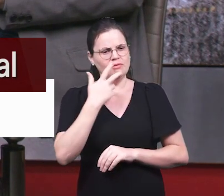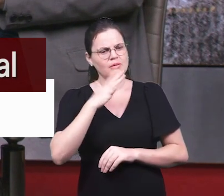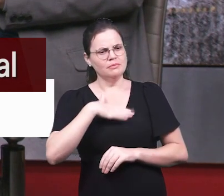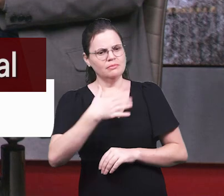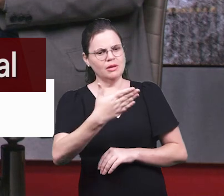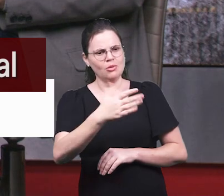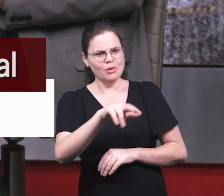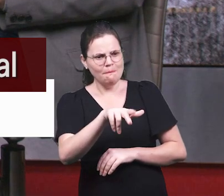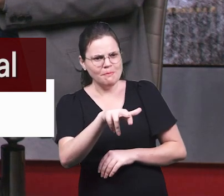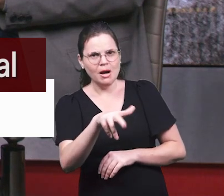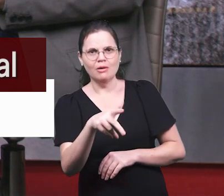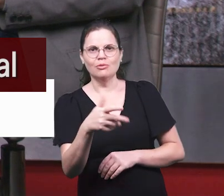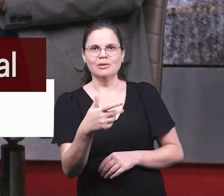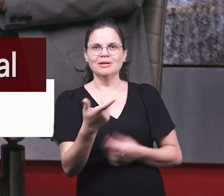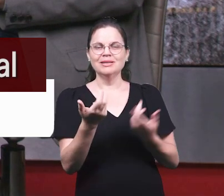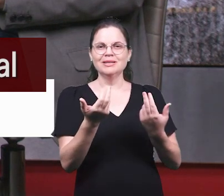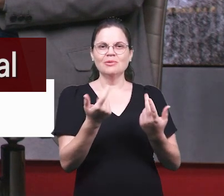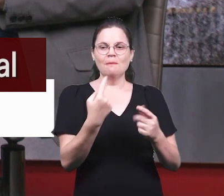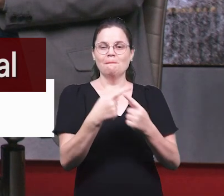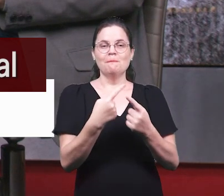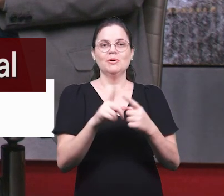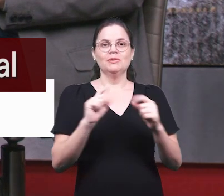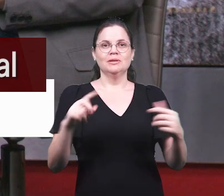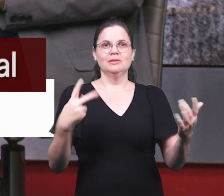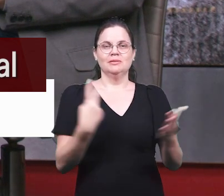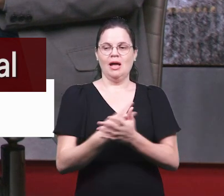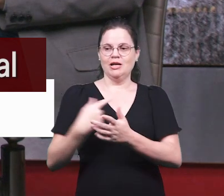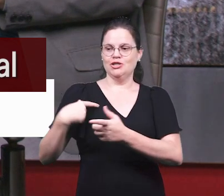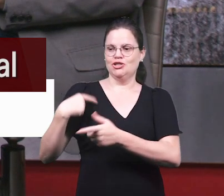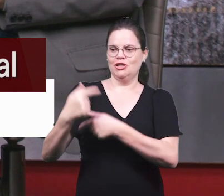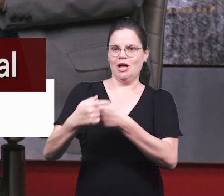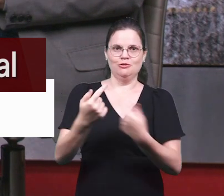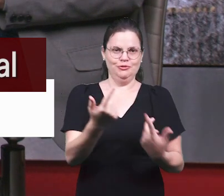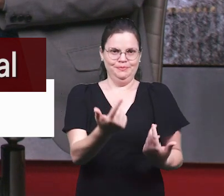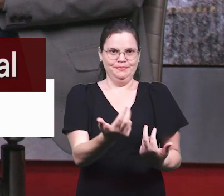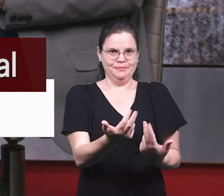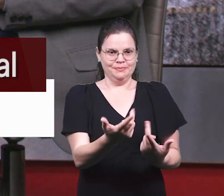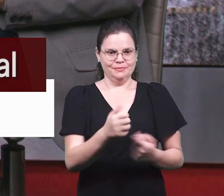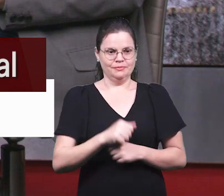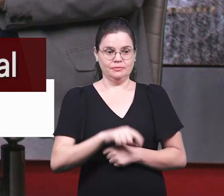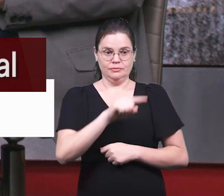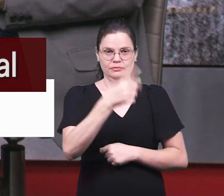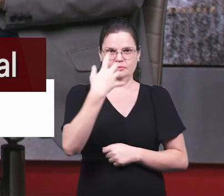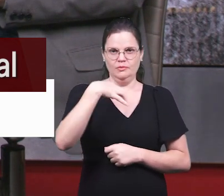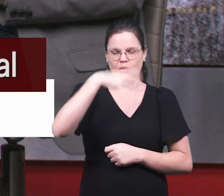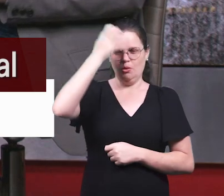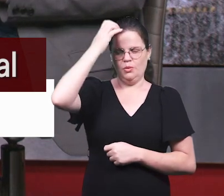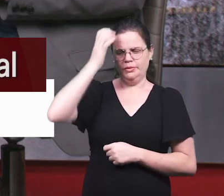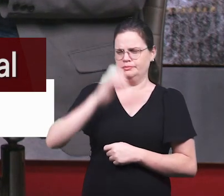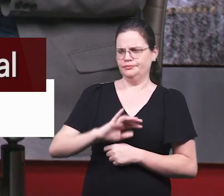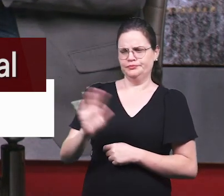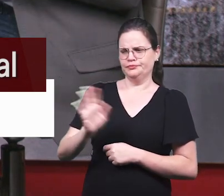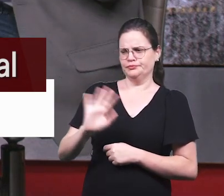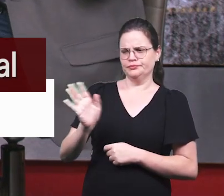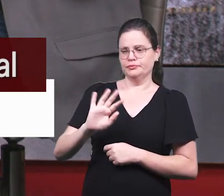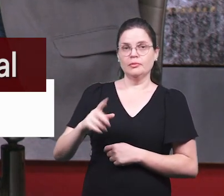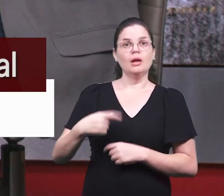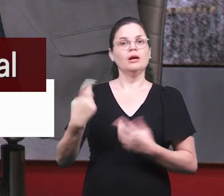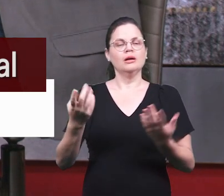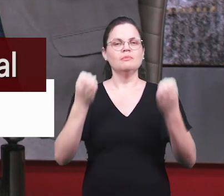de meu irmão, porque eles têm a mesma ascendência, mas ele já insensível, mesmo